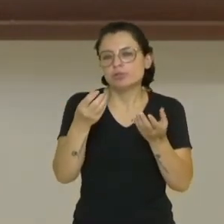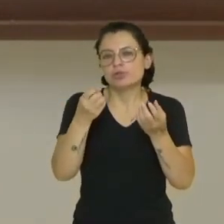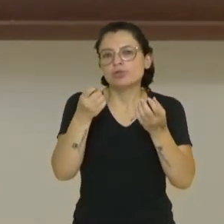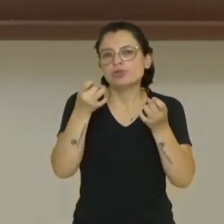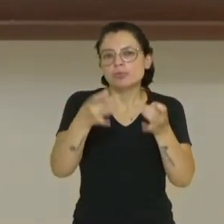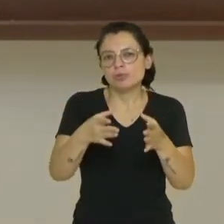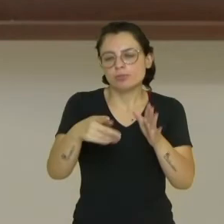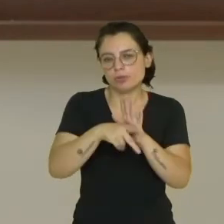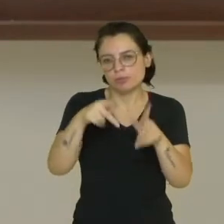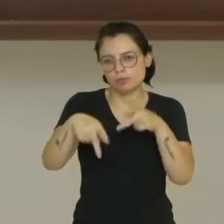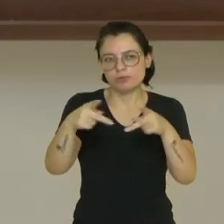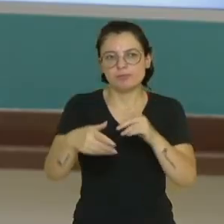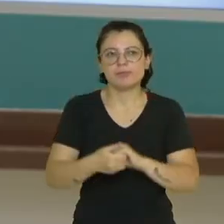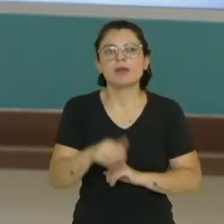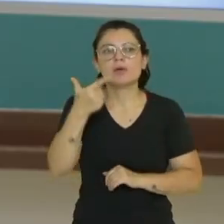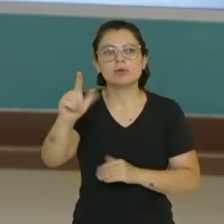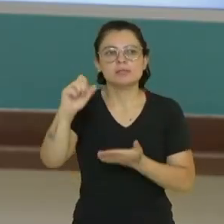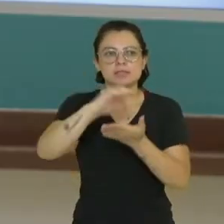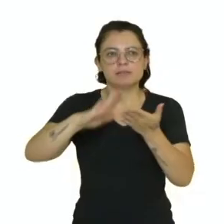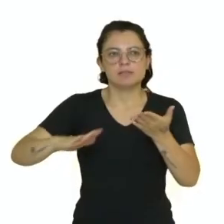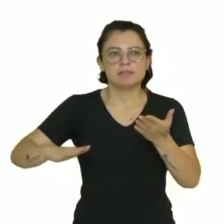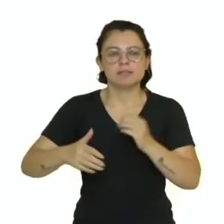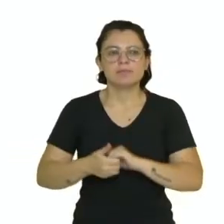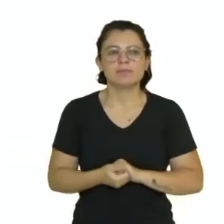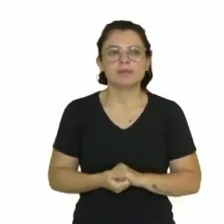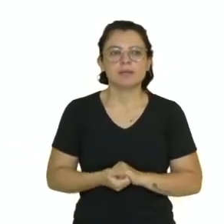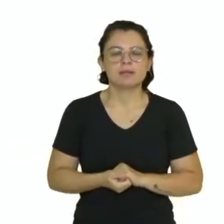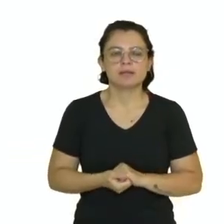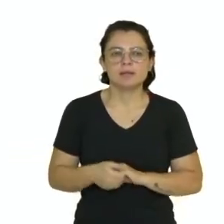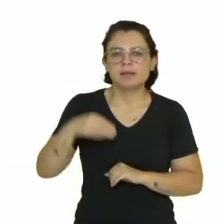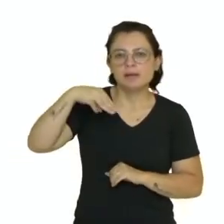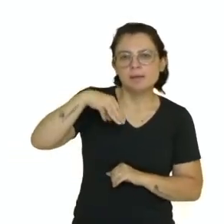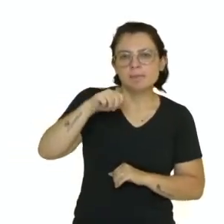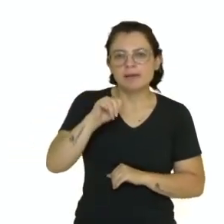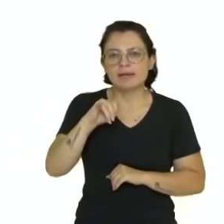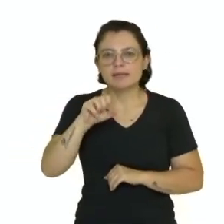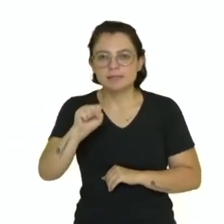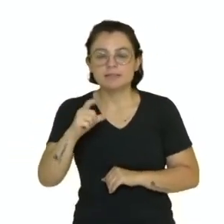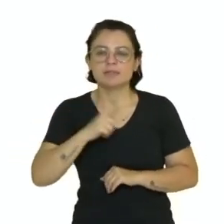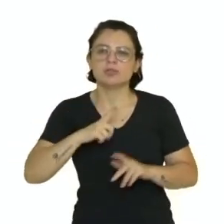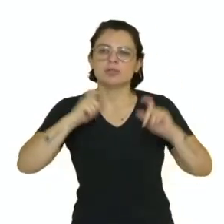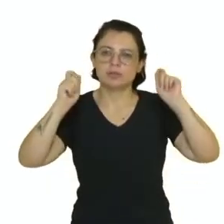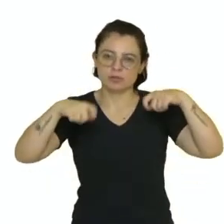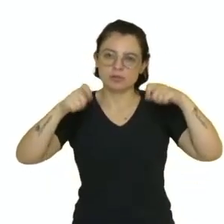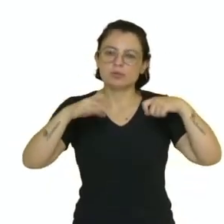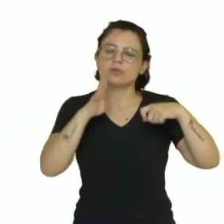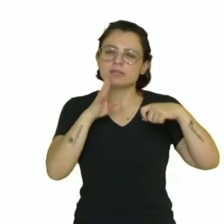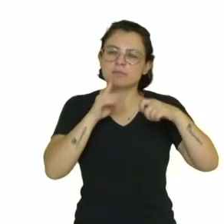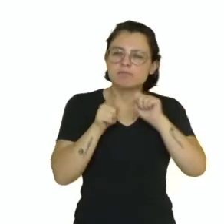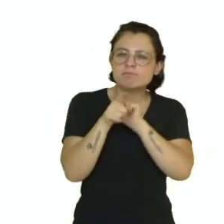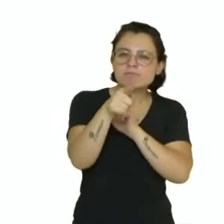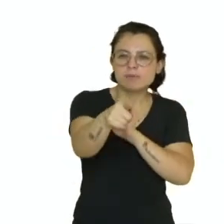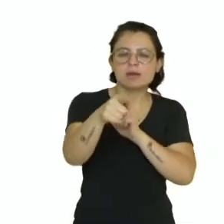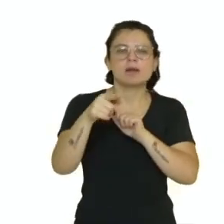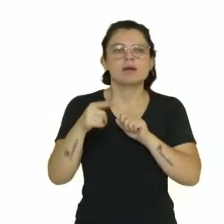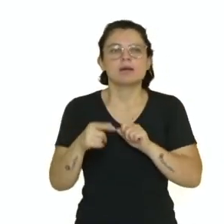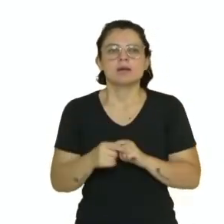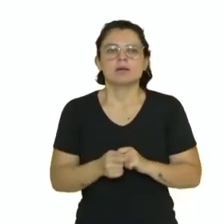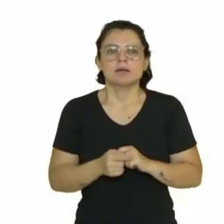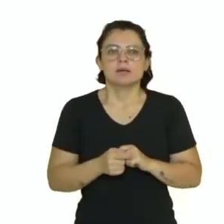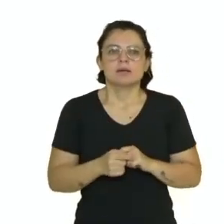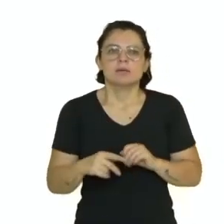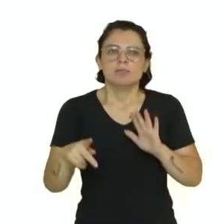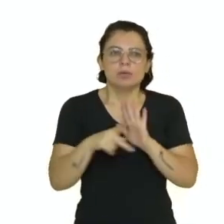ok? Então vamos lá, próxima atividade aqui da nossa aula. Os maias possuíam conhecimento avançado em áreas